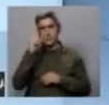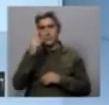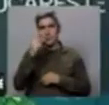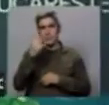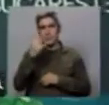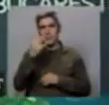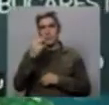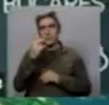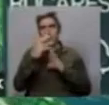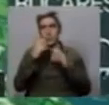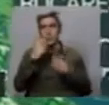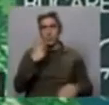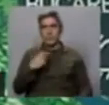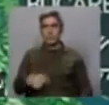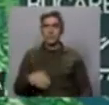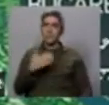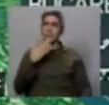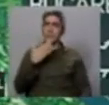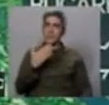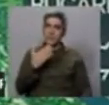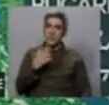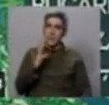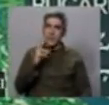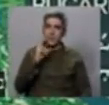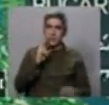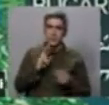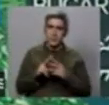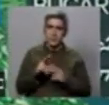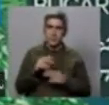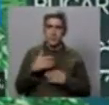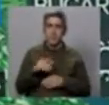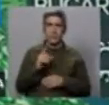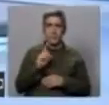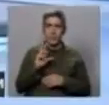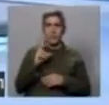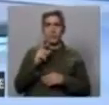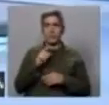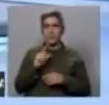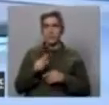23 graus. Obrigada, Eduardo. Até amanhã. Ficamos com a ideia de que ainda não é amanhã que o tempo vai mudar.